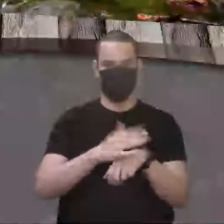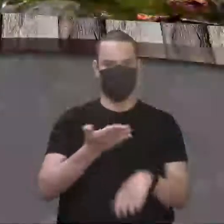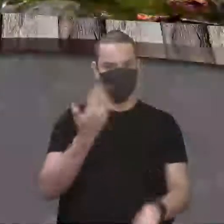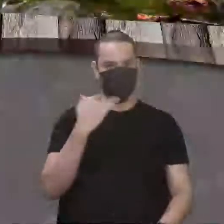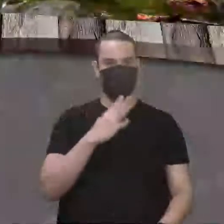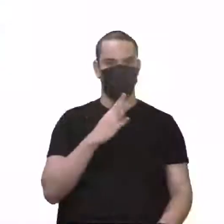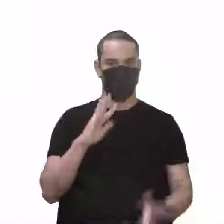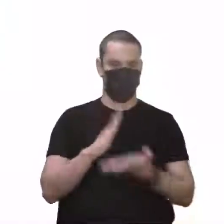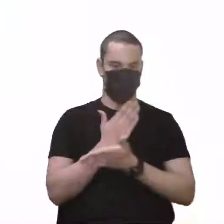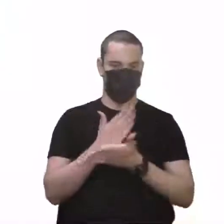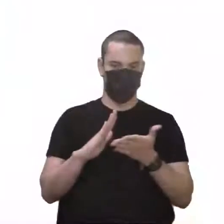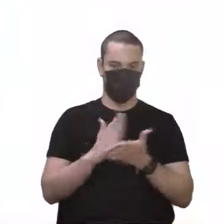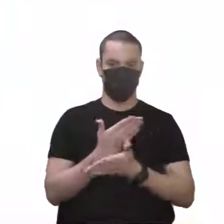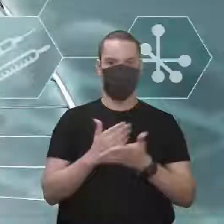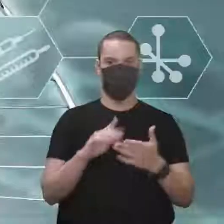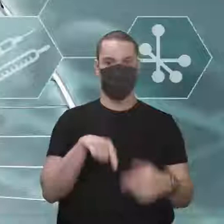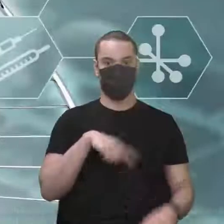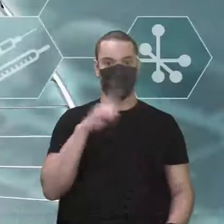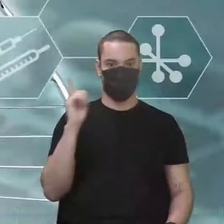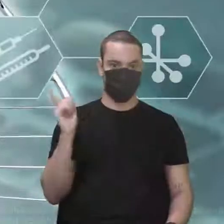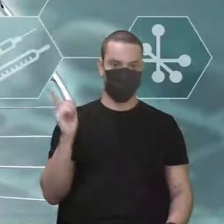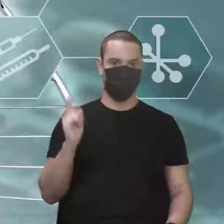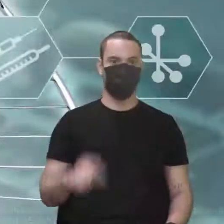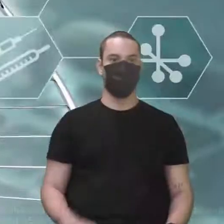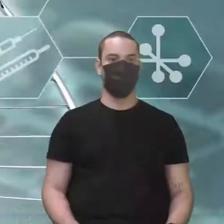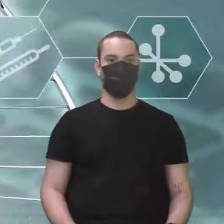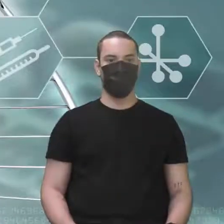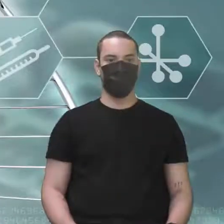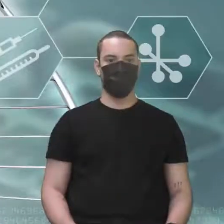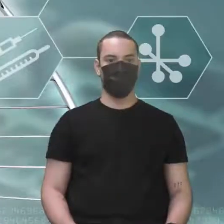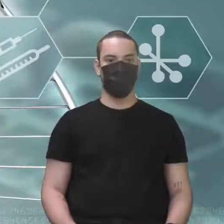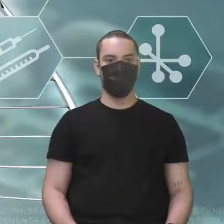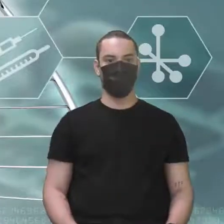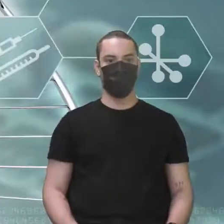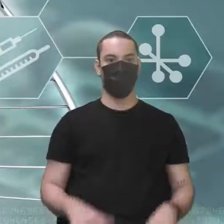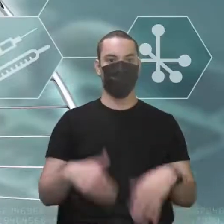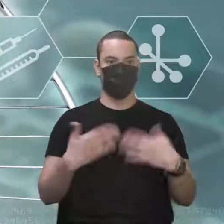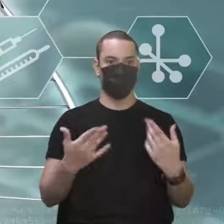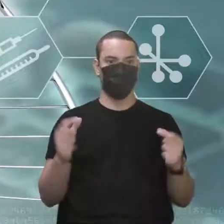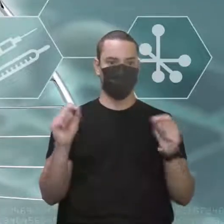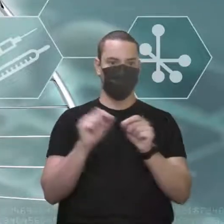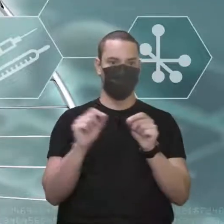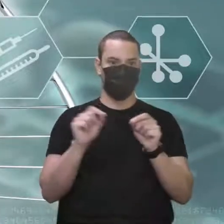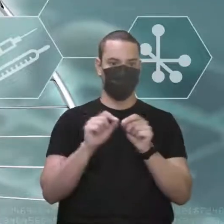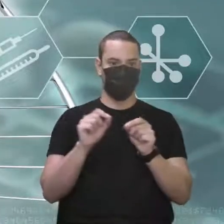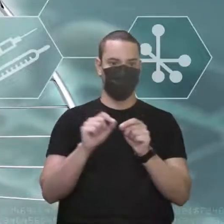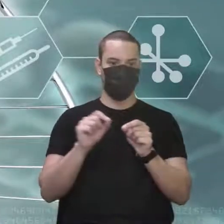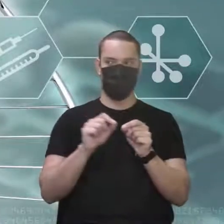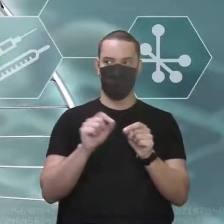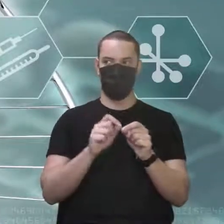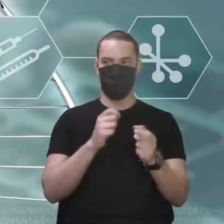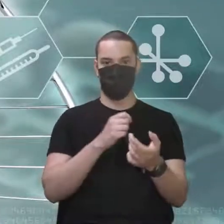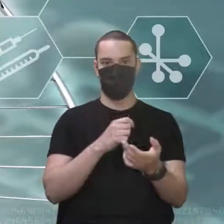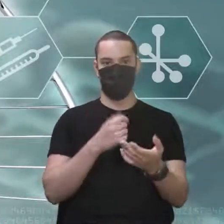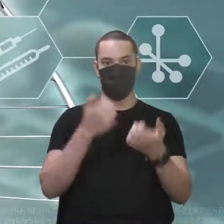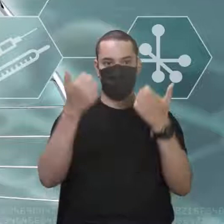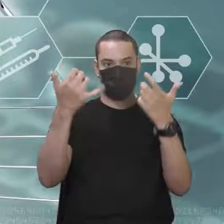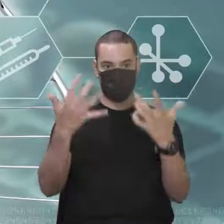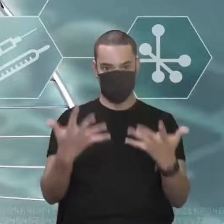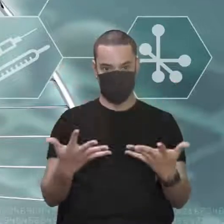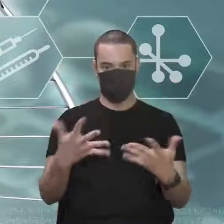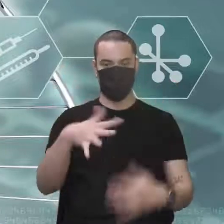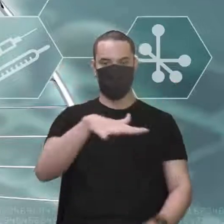conhecer algumas. Então, olha lá nosso quadro. Então, quando a gente fala dessa questão de micro-organismo, a gente